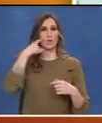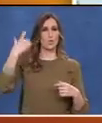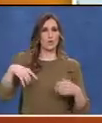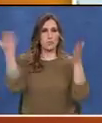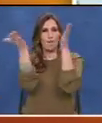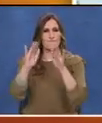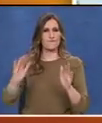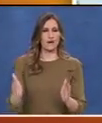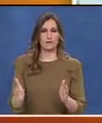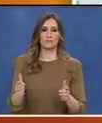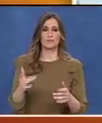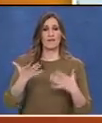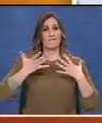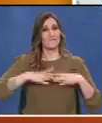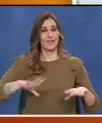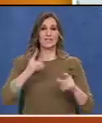escultural tá